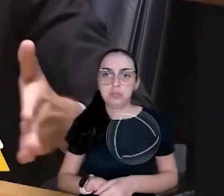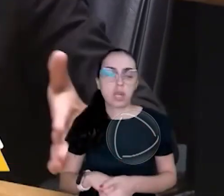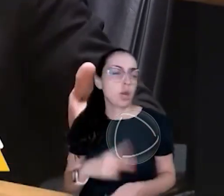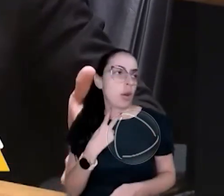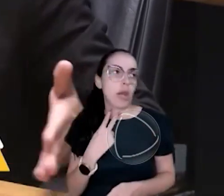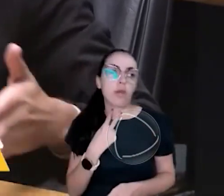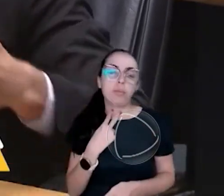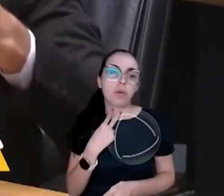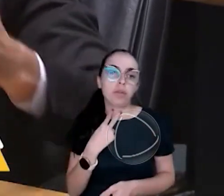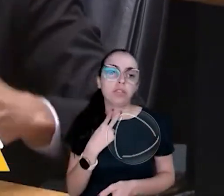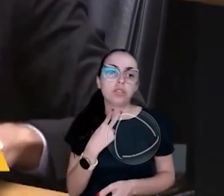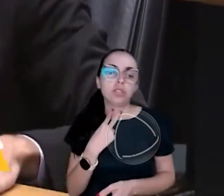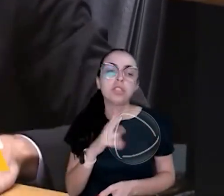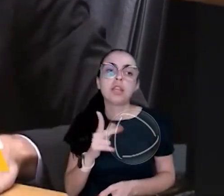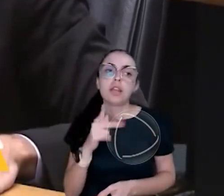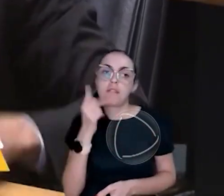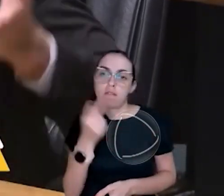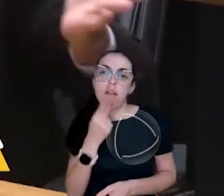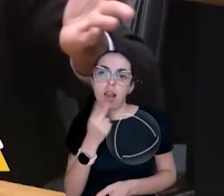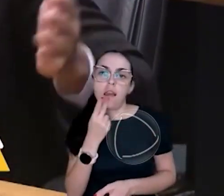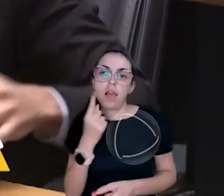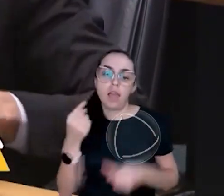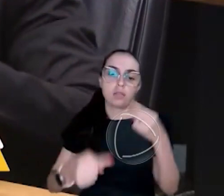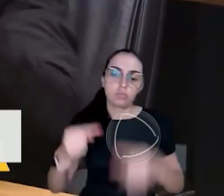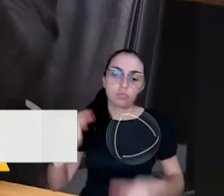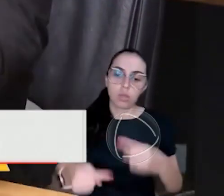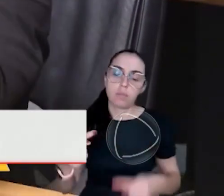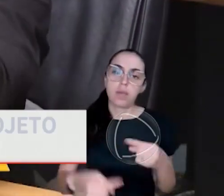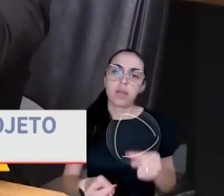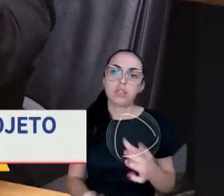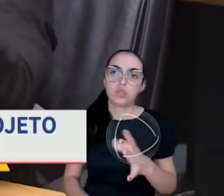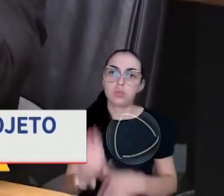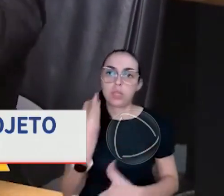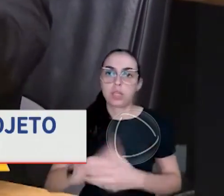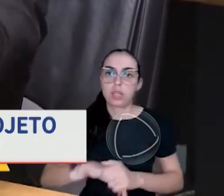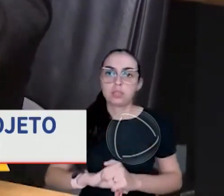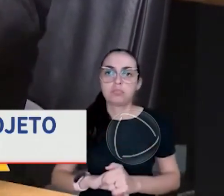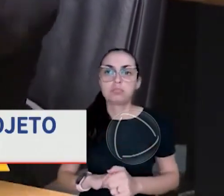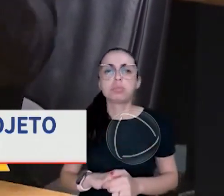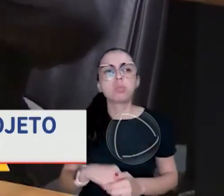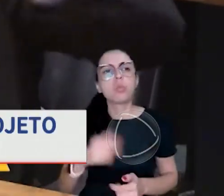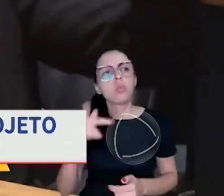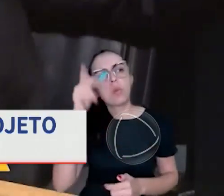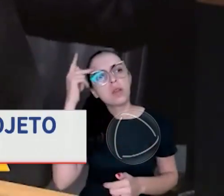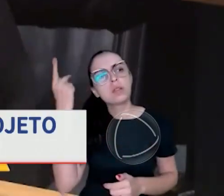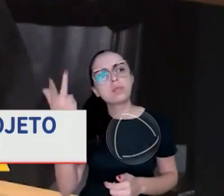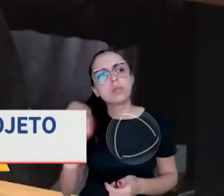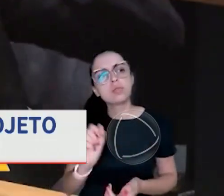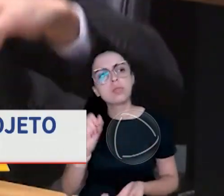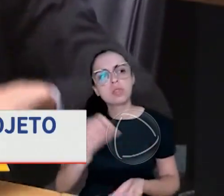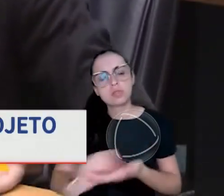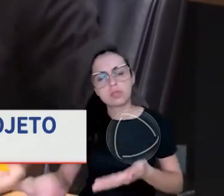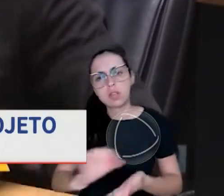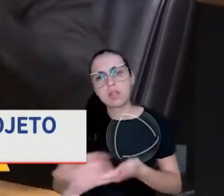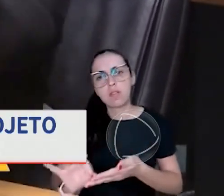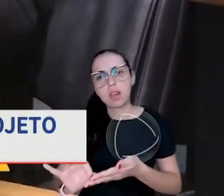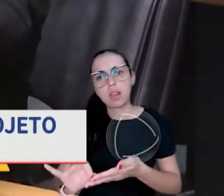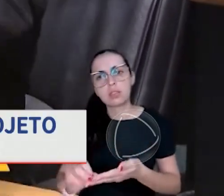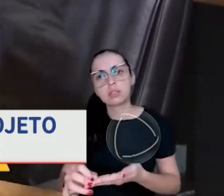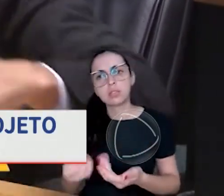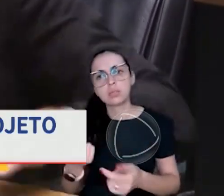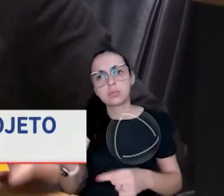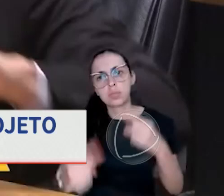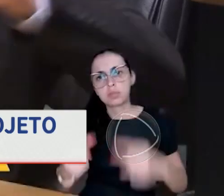e a oportunidade do debate para que ele acontecesse. Sabe quantas pessoas, presidente, se inscreveram para debater a privatização da rodoviária do plano piloto?